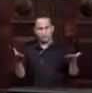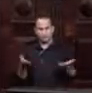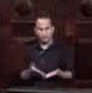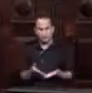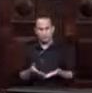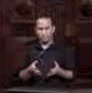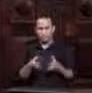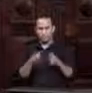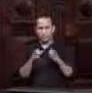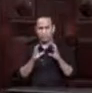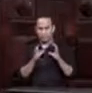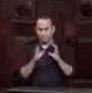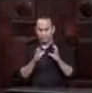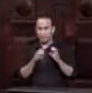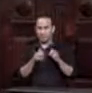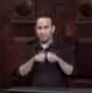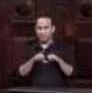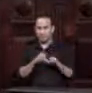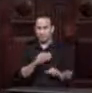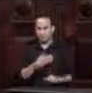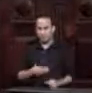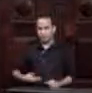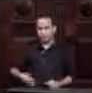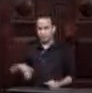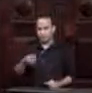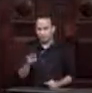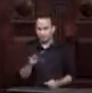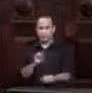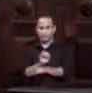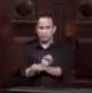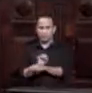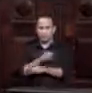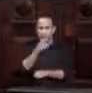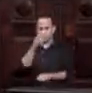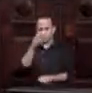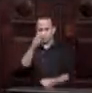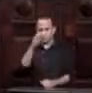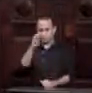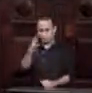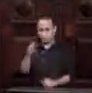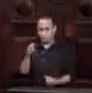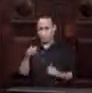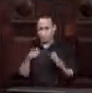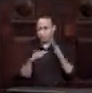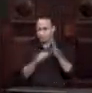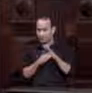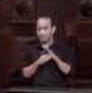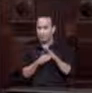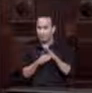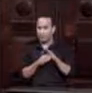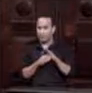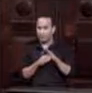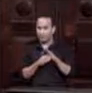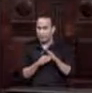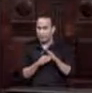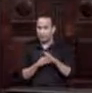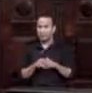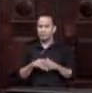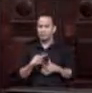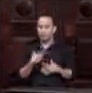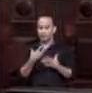bola está com o governo federal, com o governo do Estado, 75 dias no máximo, para que a regularização dos